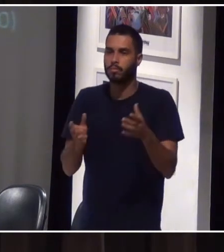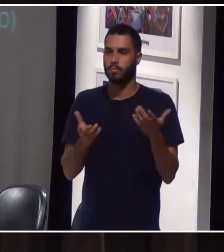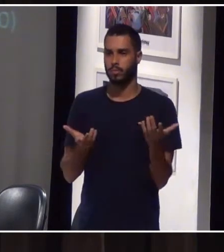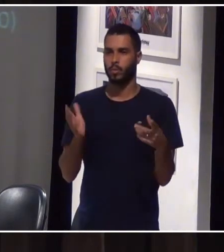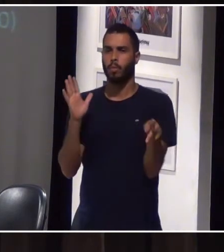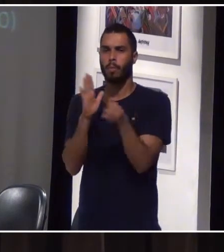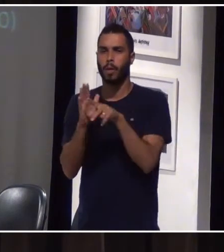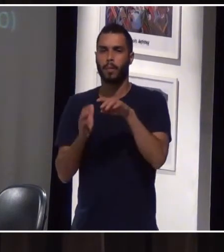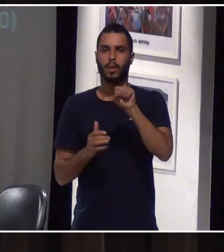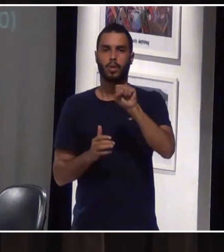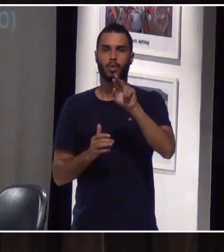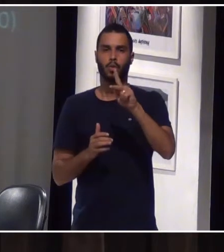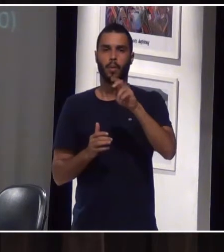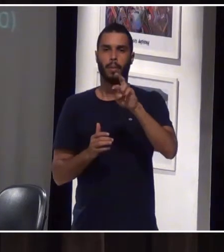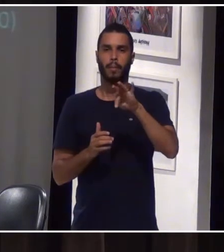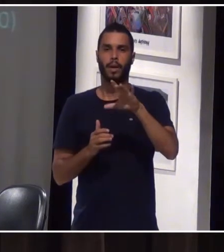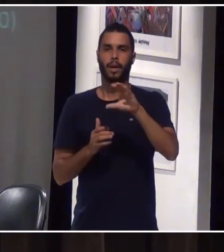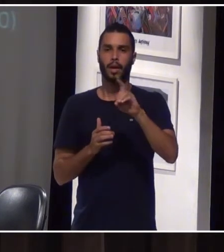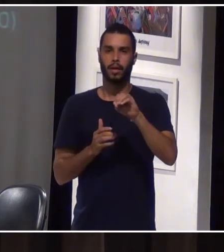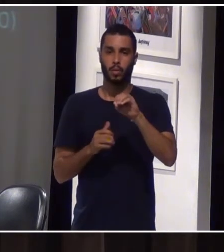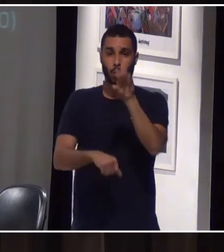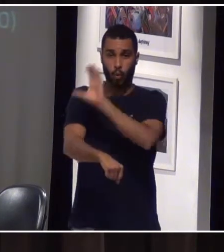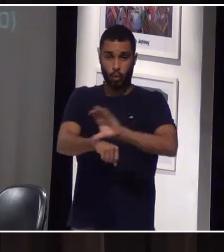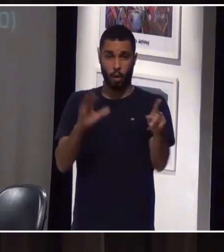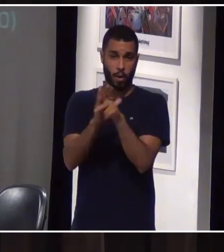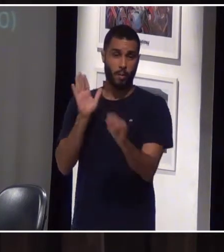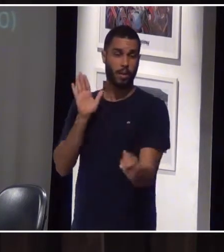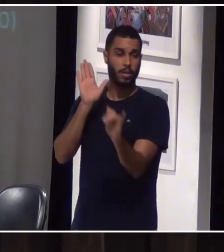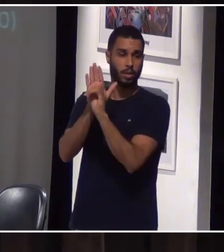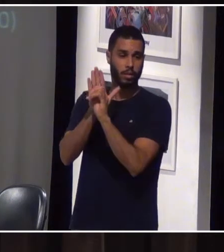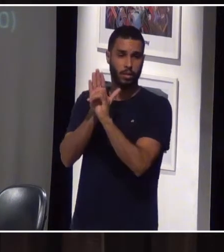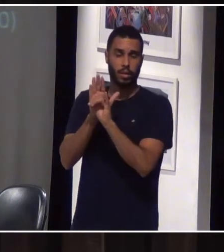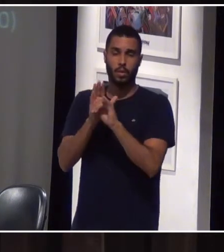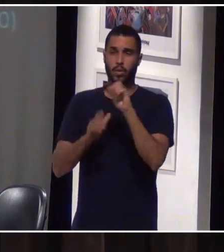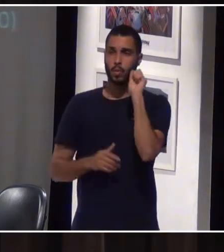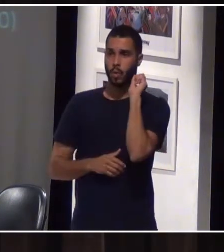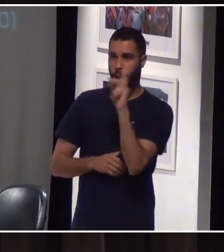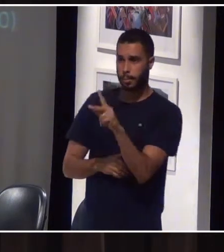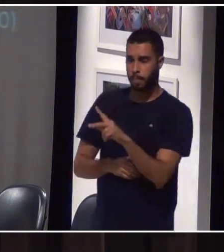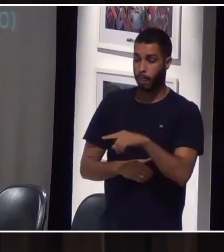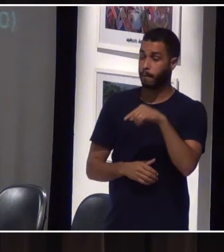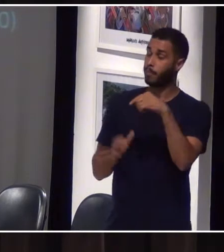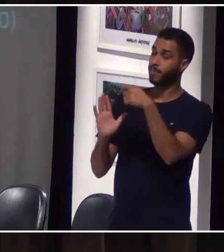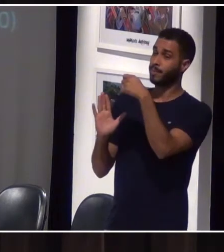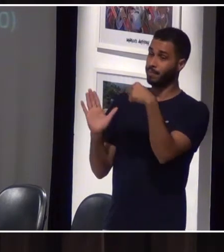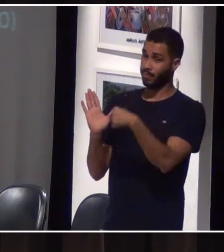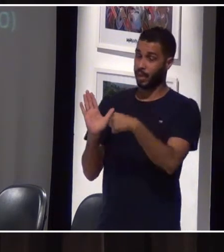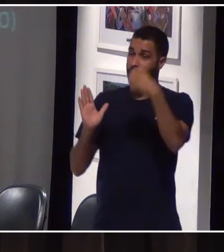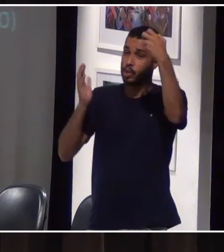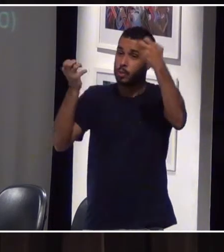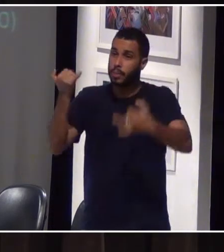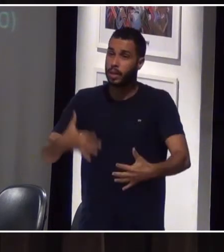supermercado cultural das identidades. Bem, de algum modo, ela aqui está falando também